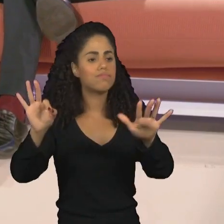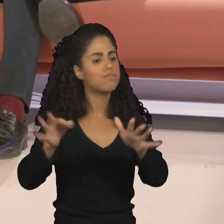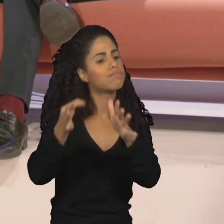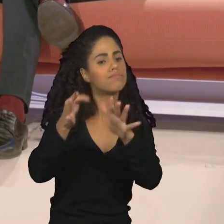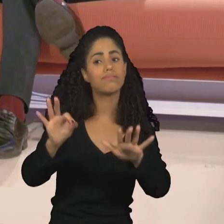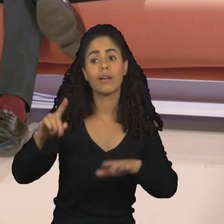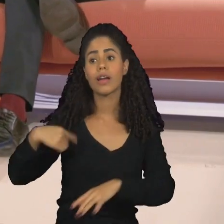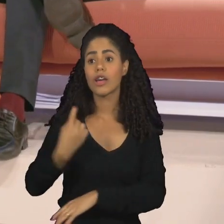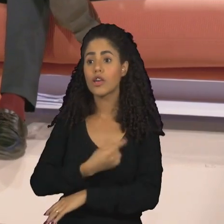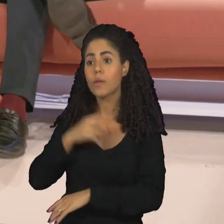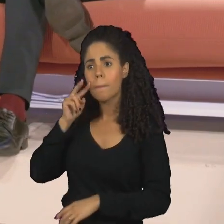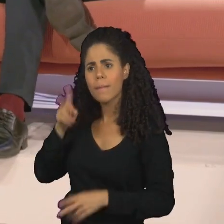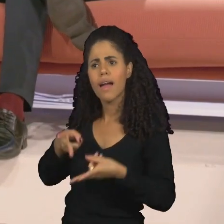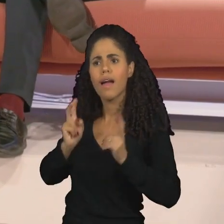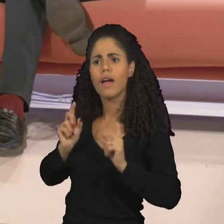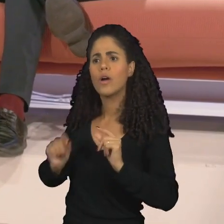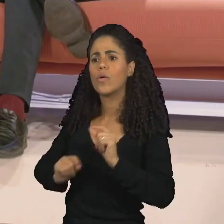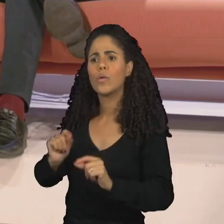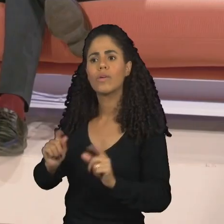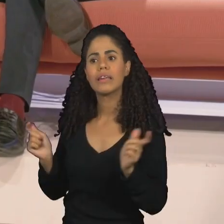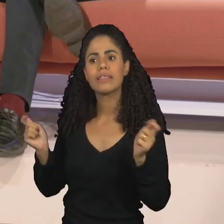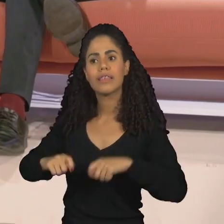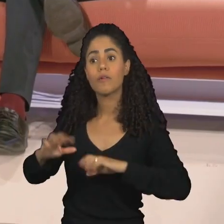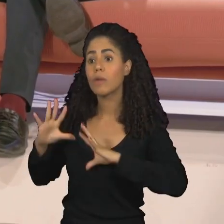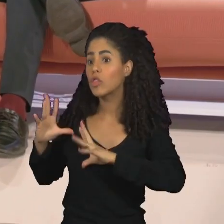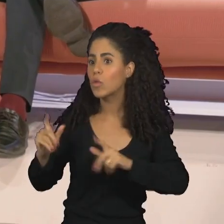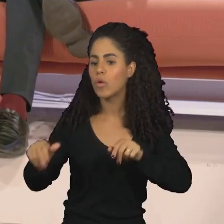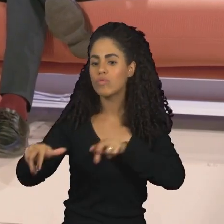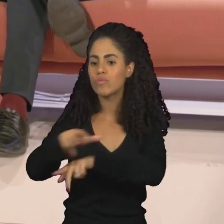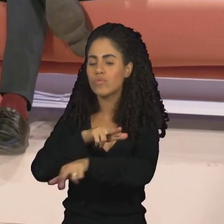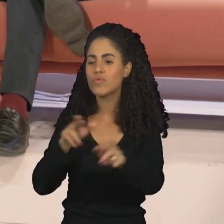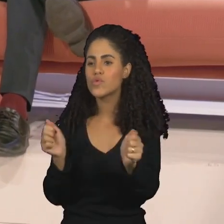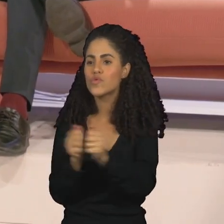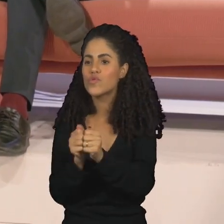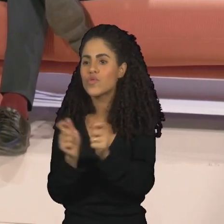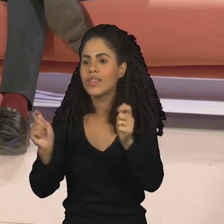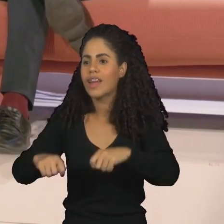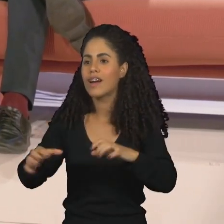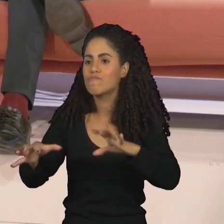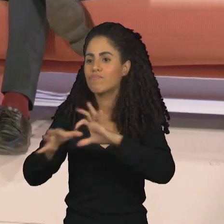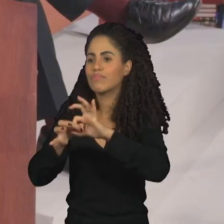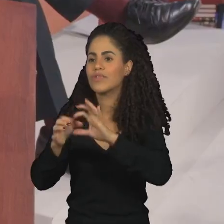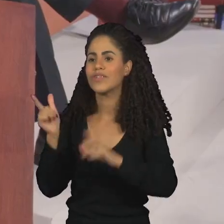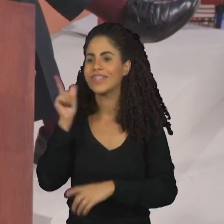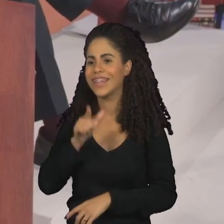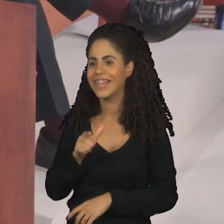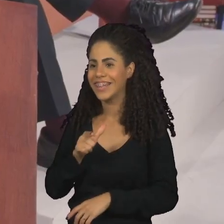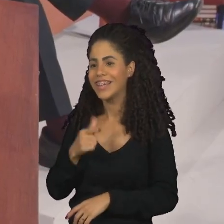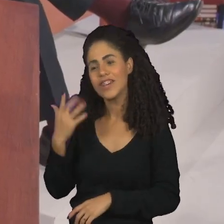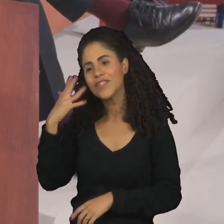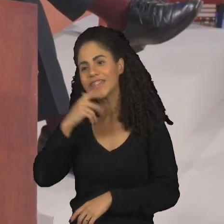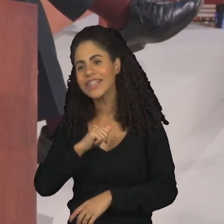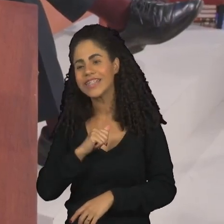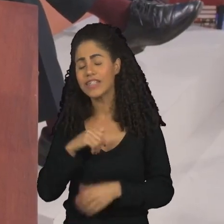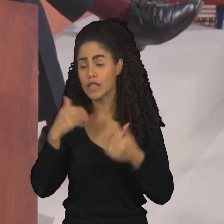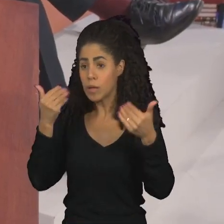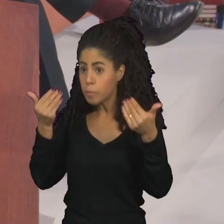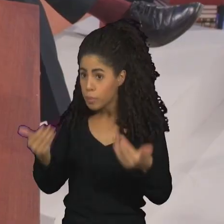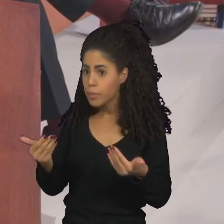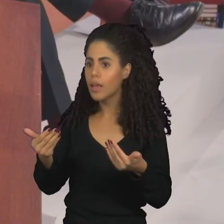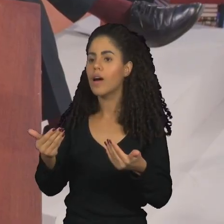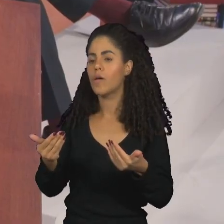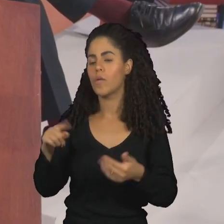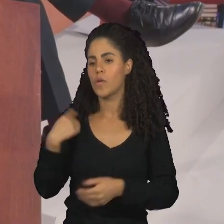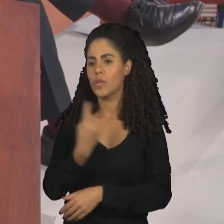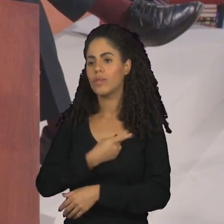que a gente percebe que tem lugar para todo mundo e que todo mundo junto é que faz um melhor lugar, fica mais bonito. Então é um pouco a metáfora